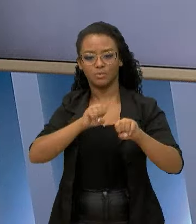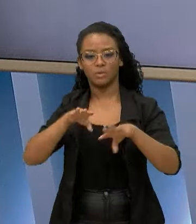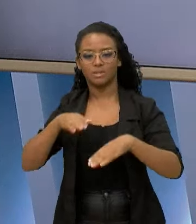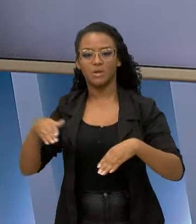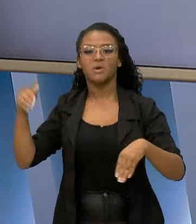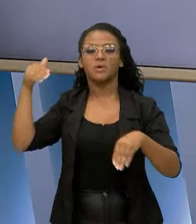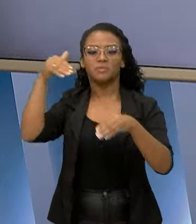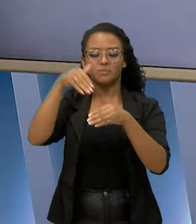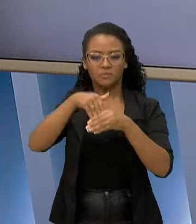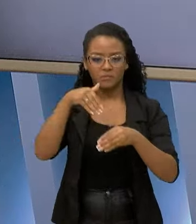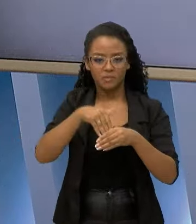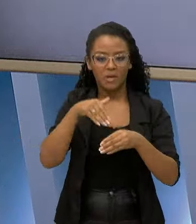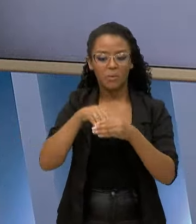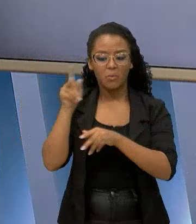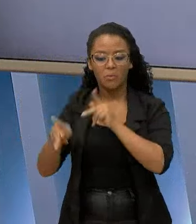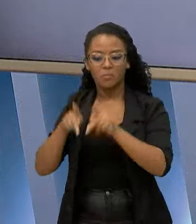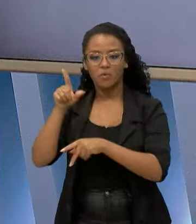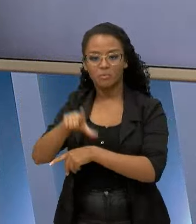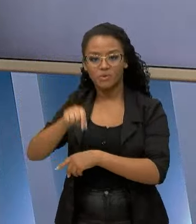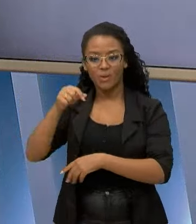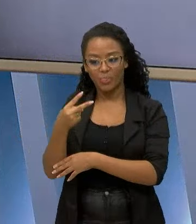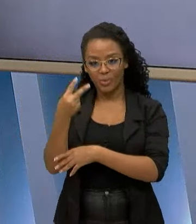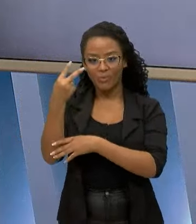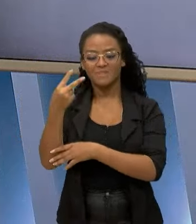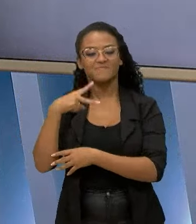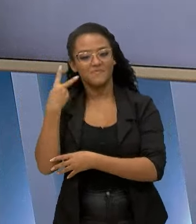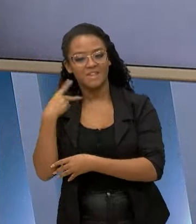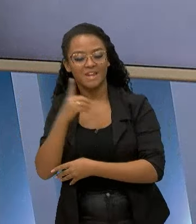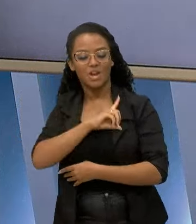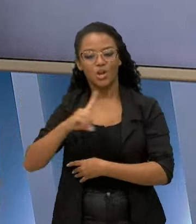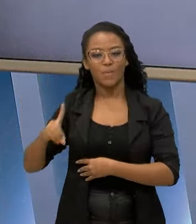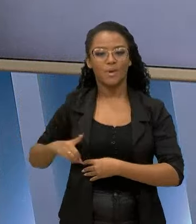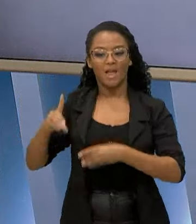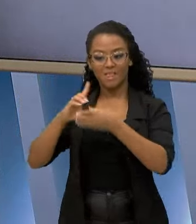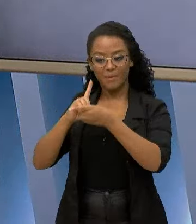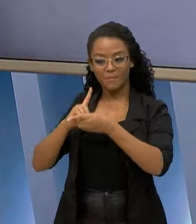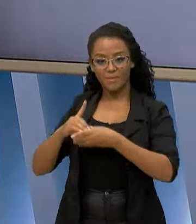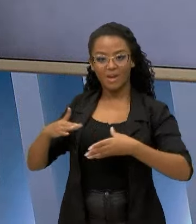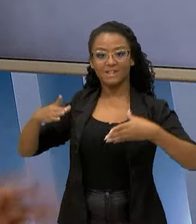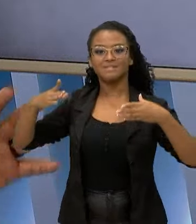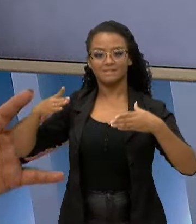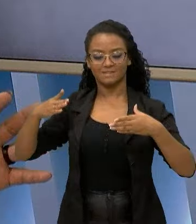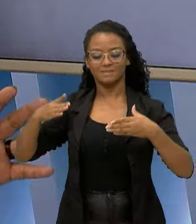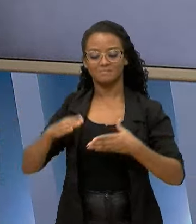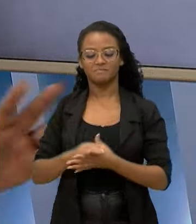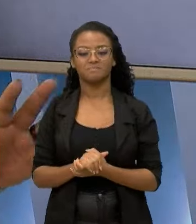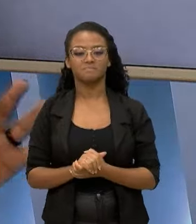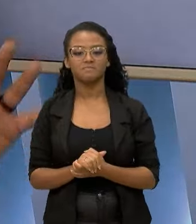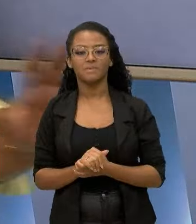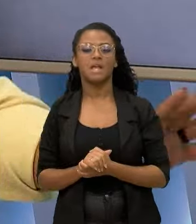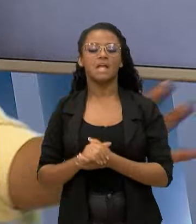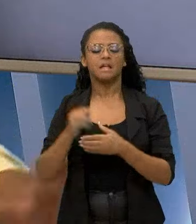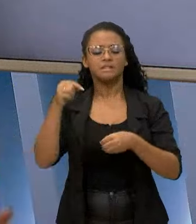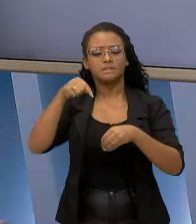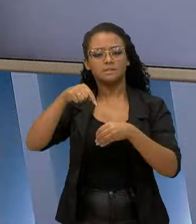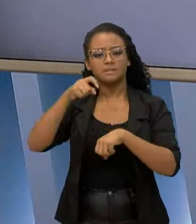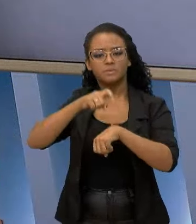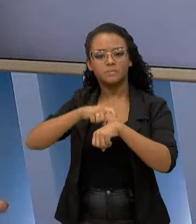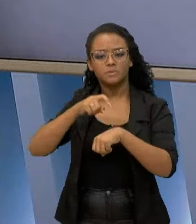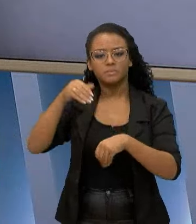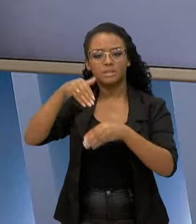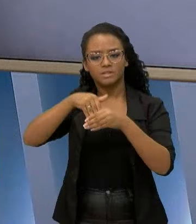me escolheu, porque a democracia me escolheu. Nós sabemos que nesse momento de eleição muito se coloca sobre